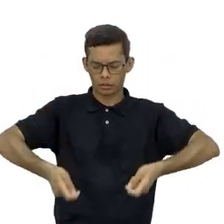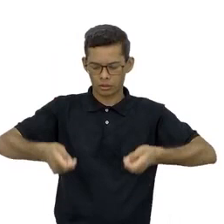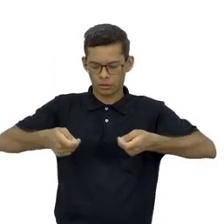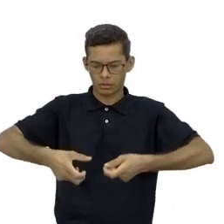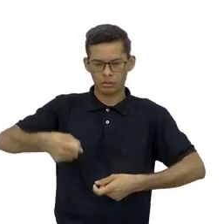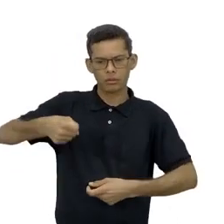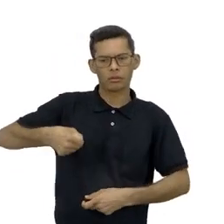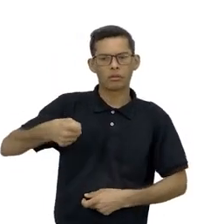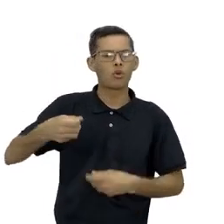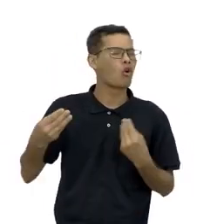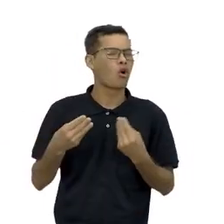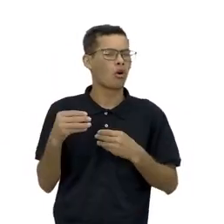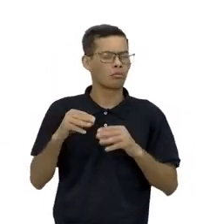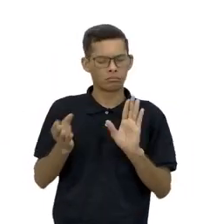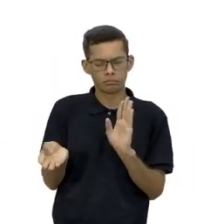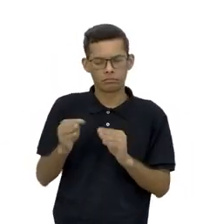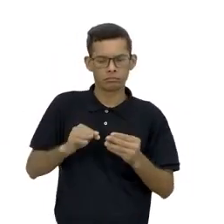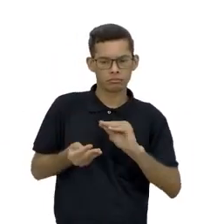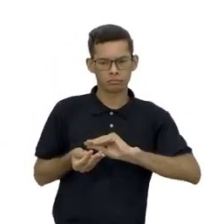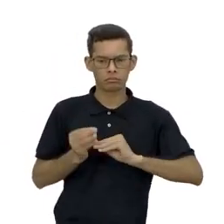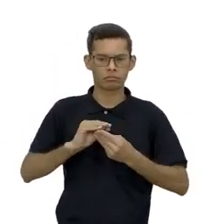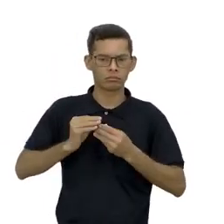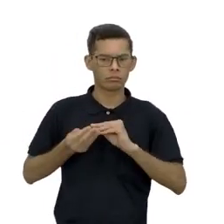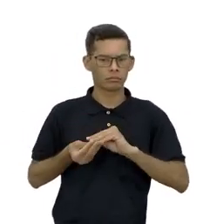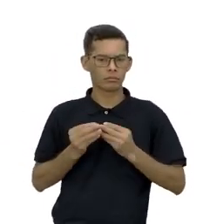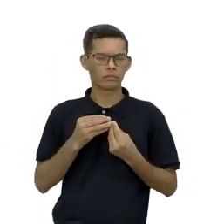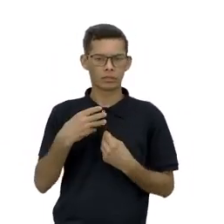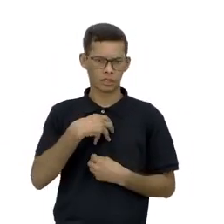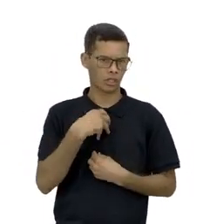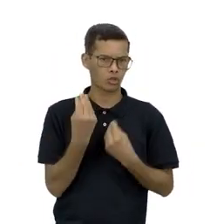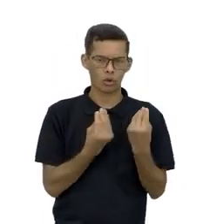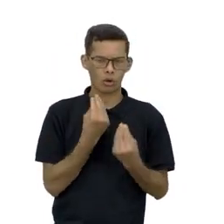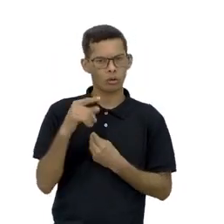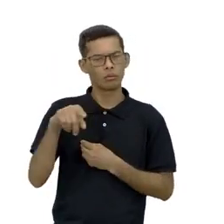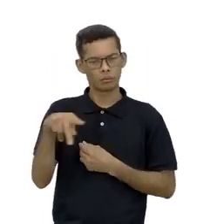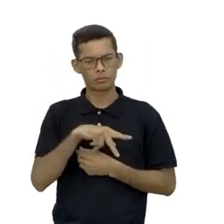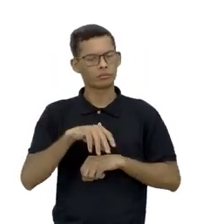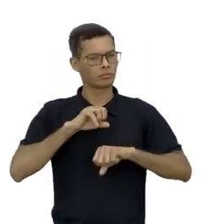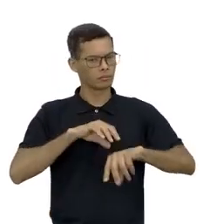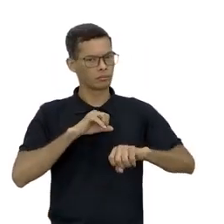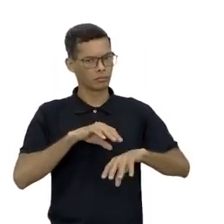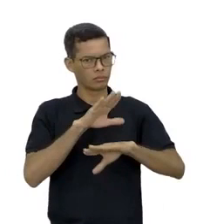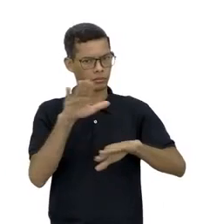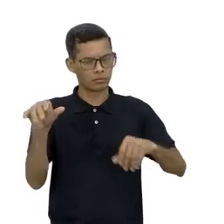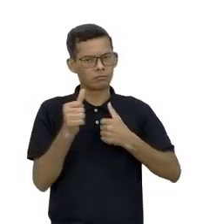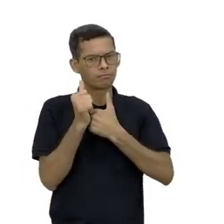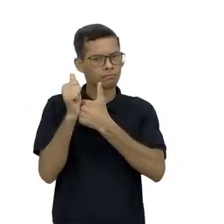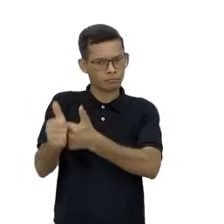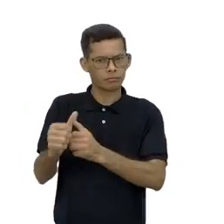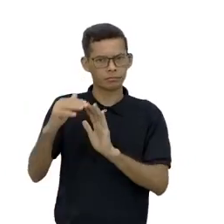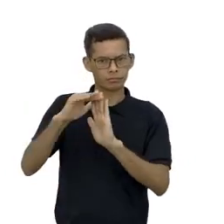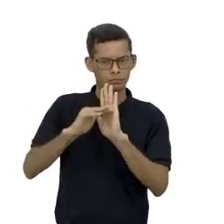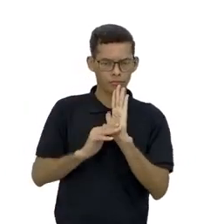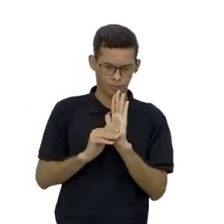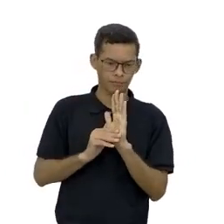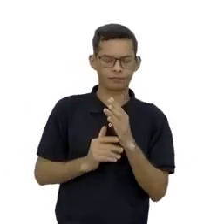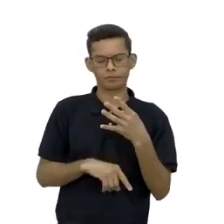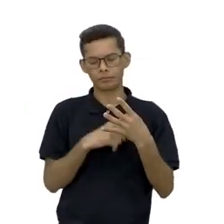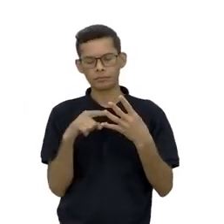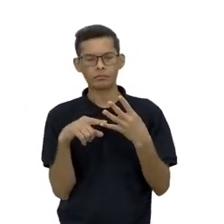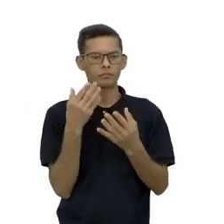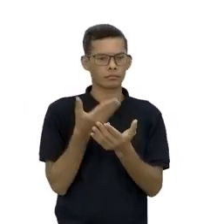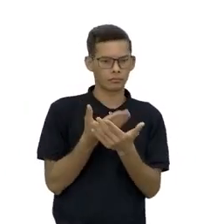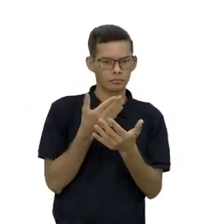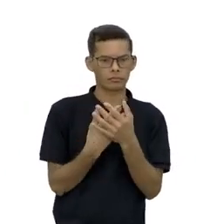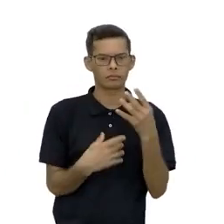feita, os estudantes devem ir seguindo as instruções. E a aula 4? Bom, depois de ler uma definição